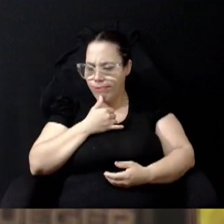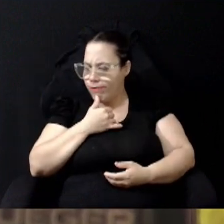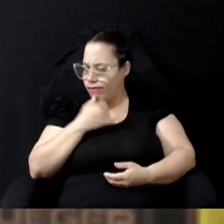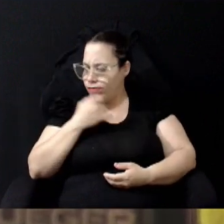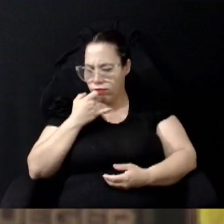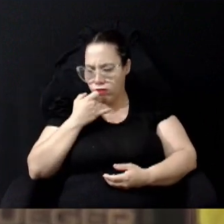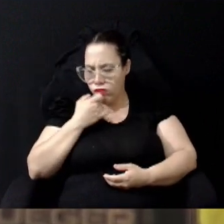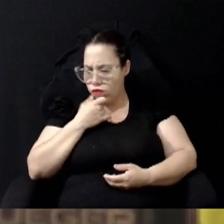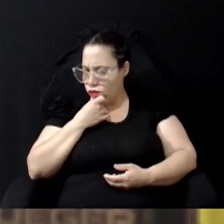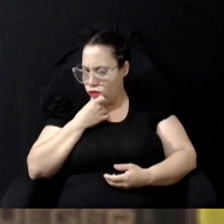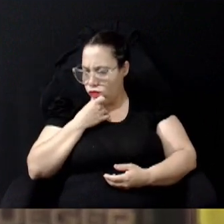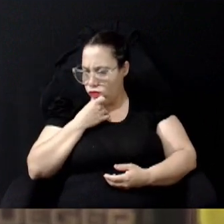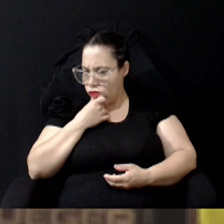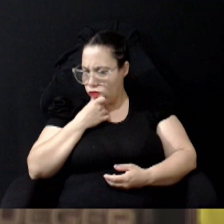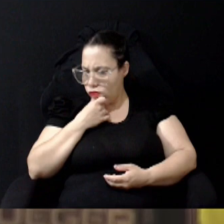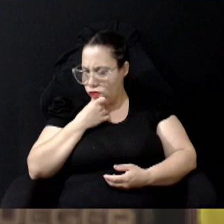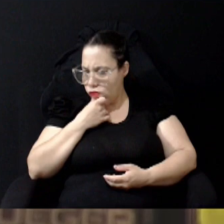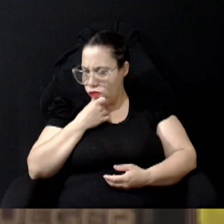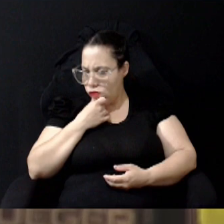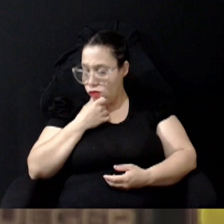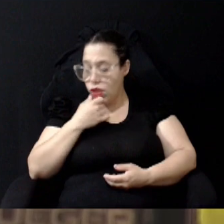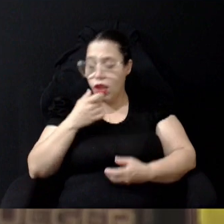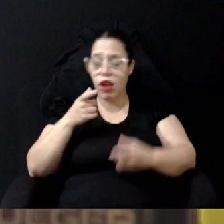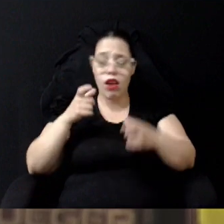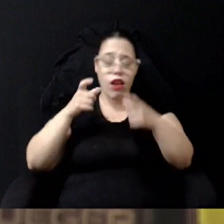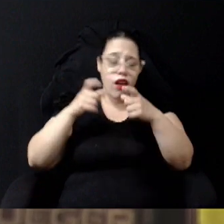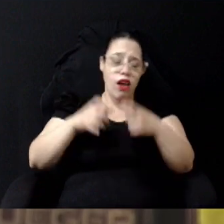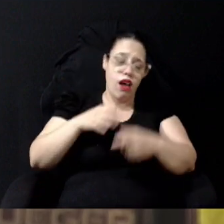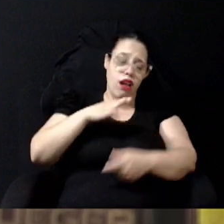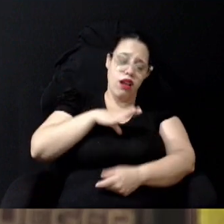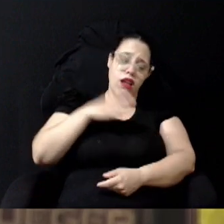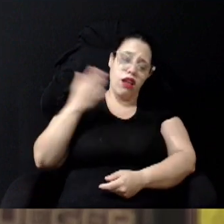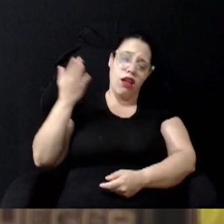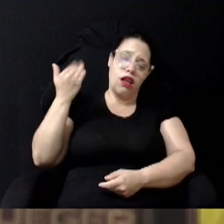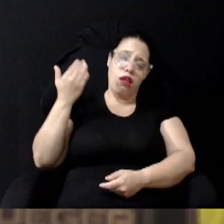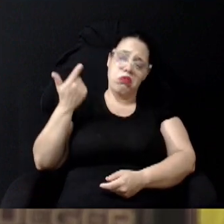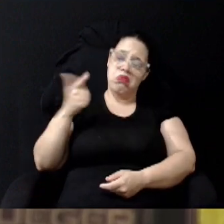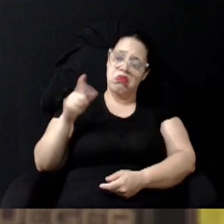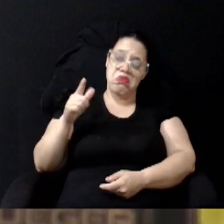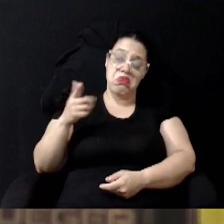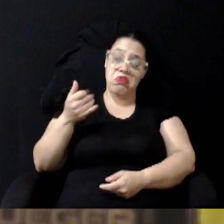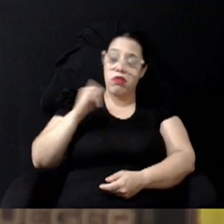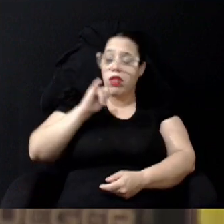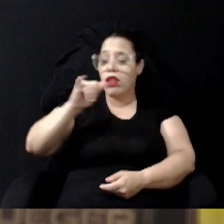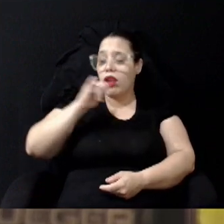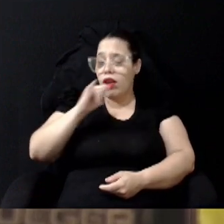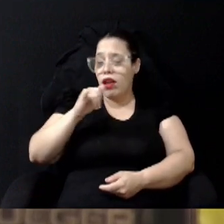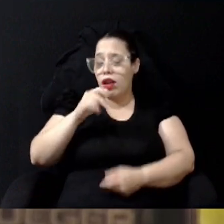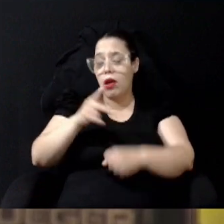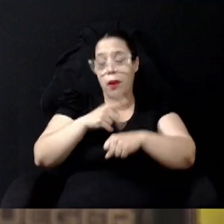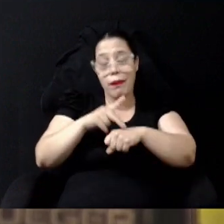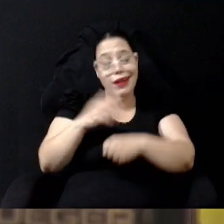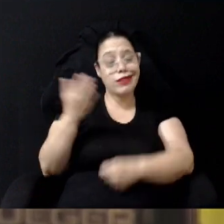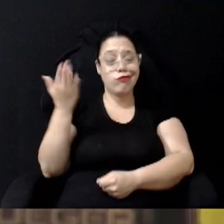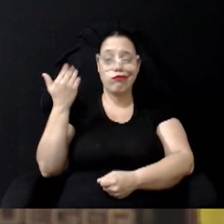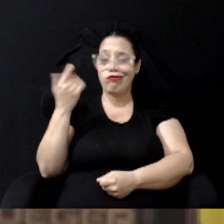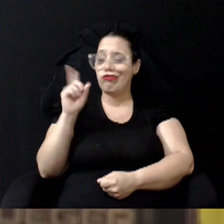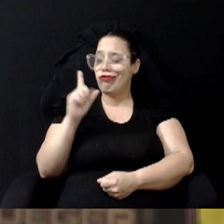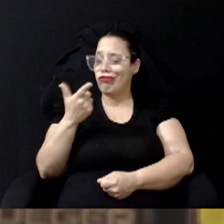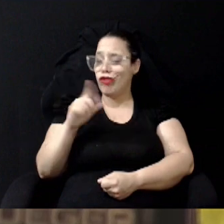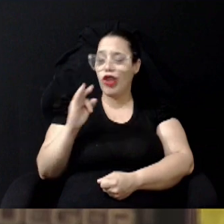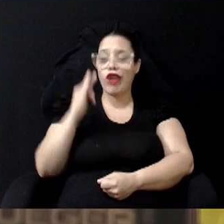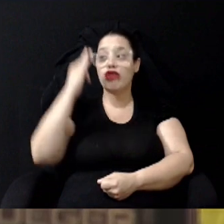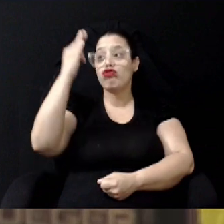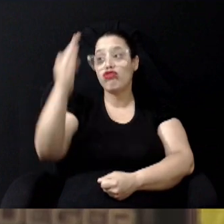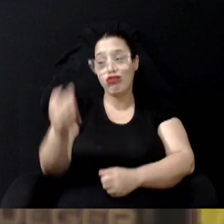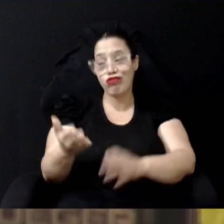A cidade fica sem um passado. E como eu disse, né, um país sem passado não tem futuro.